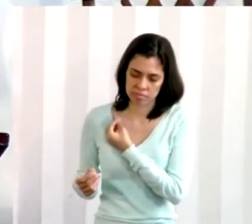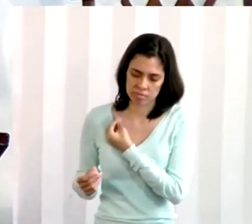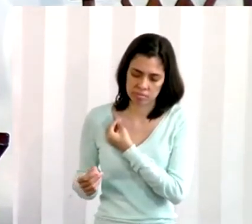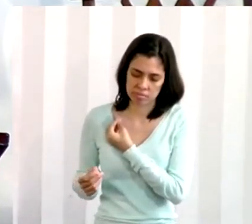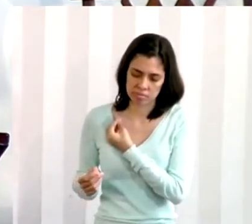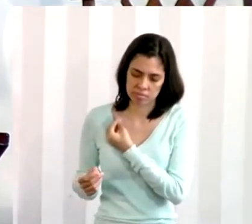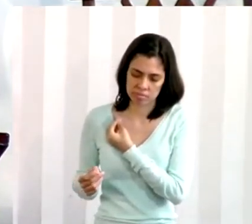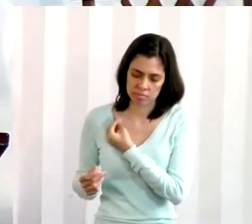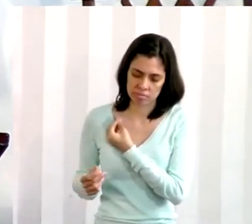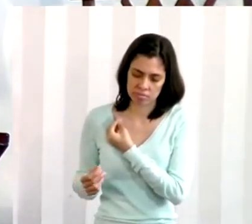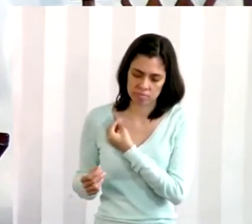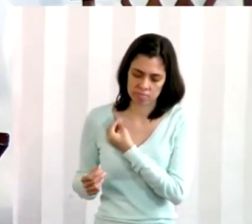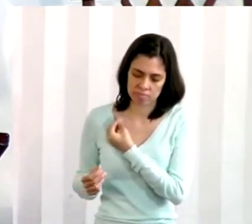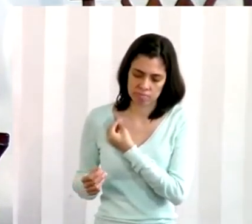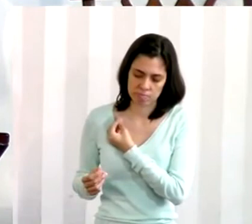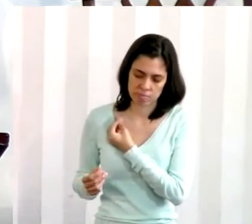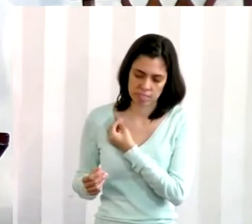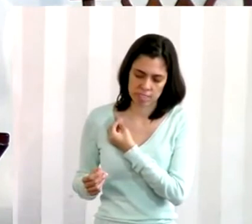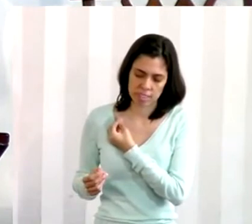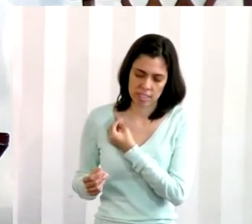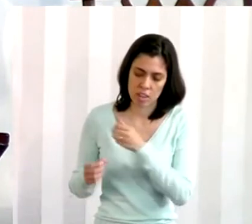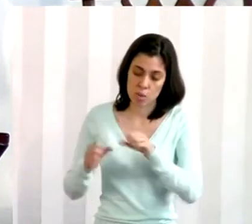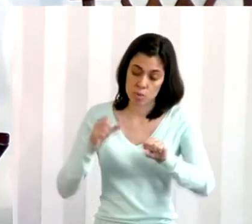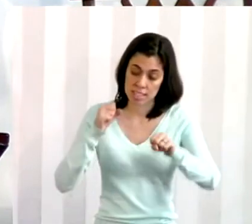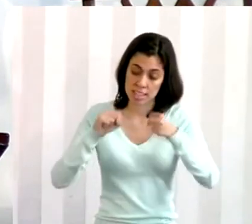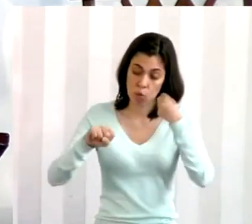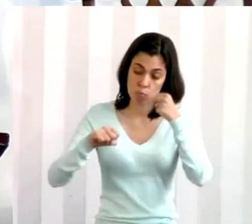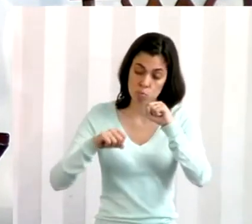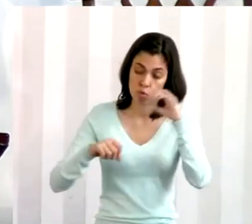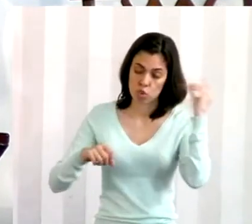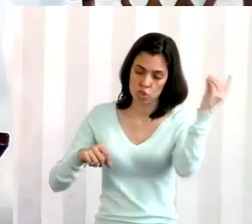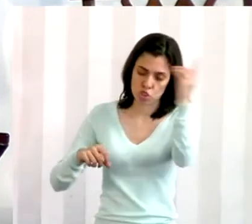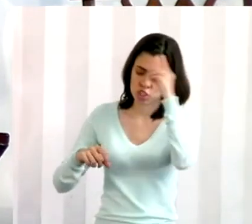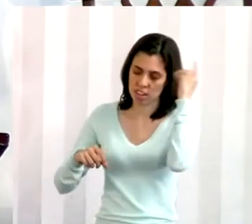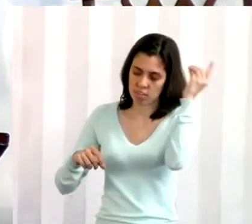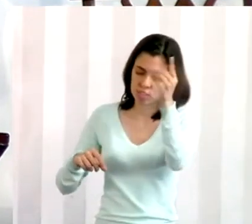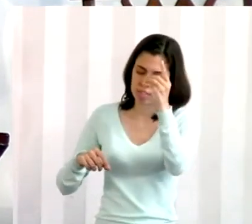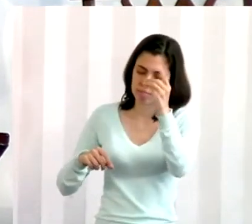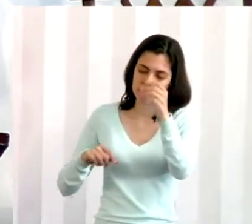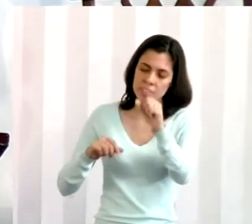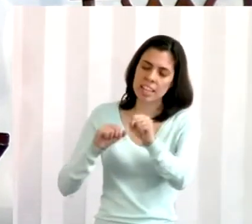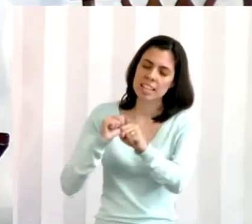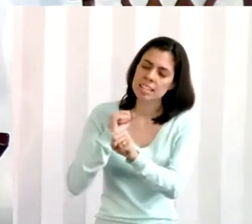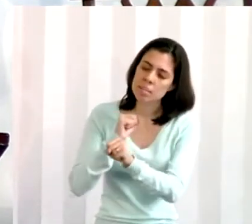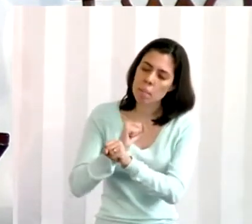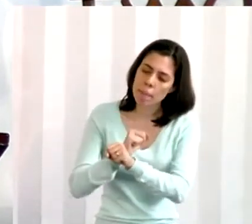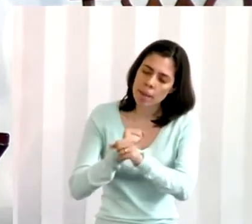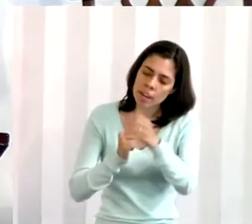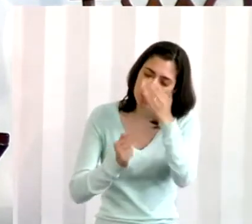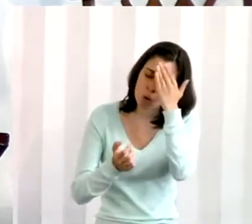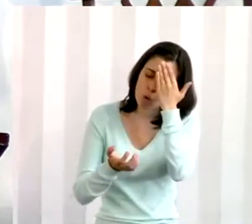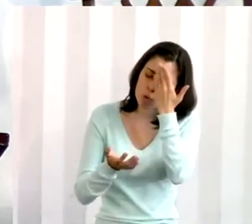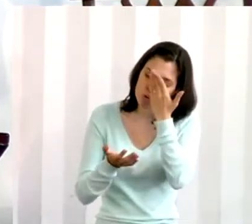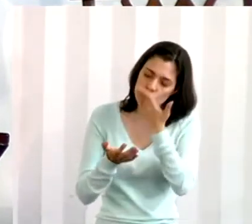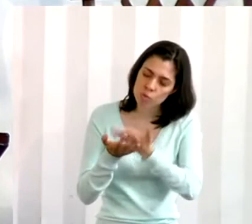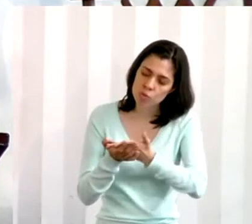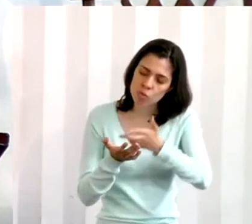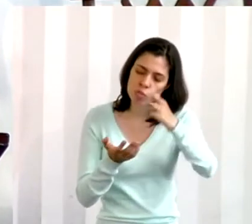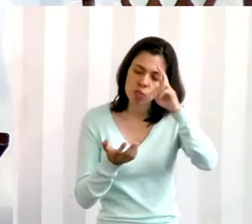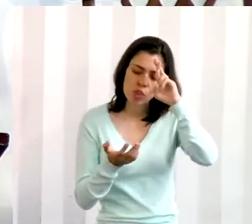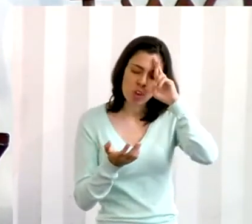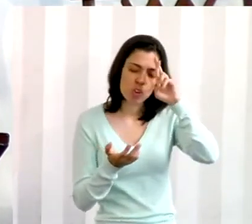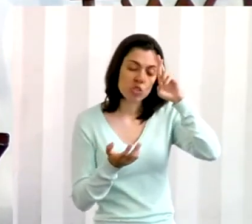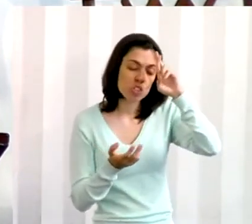confiantemente no Senhor, e Ele ouviu as minhas súplicas. Dá-nos, Senhor, a esperança